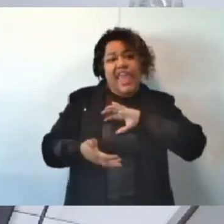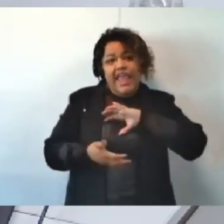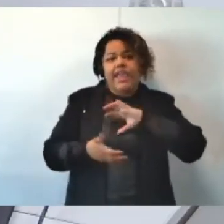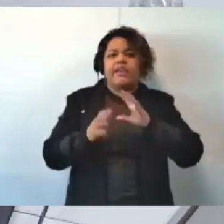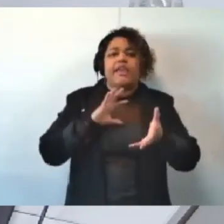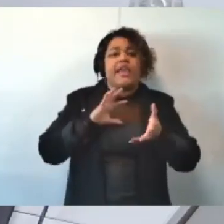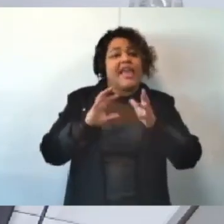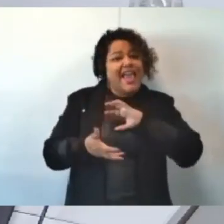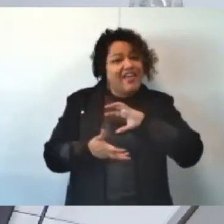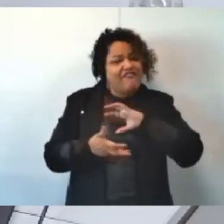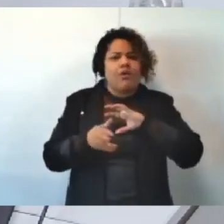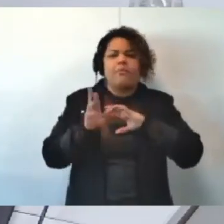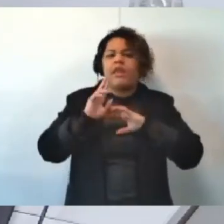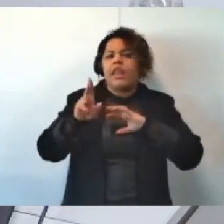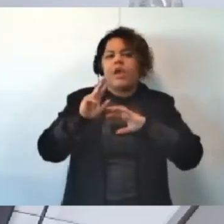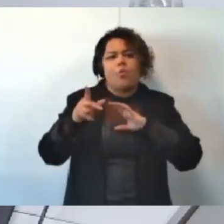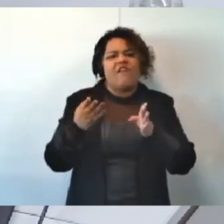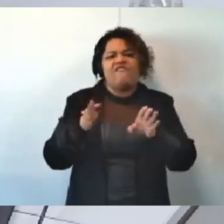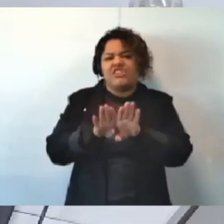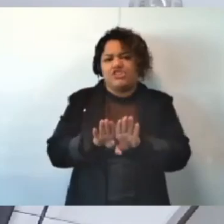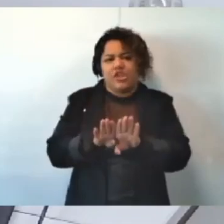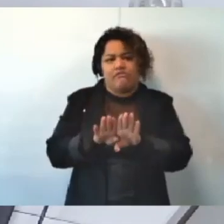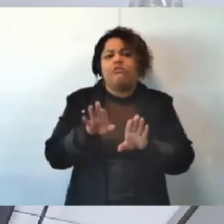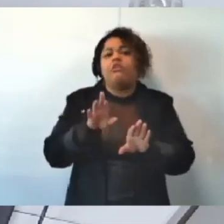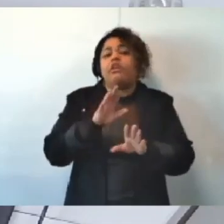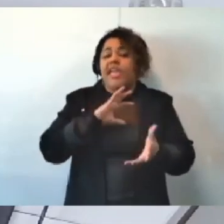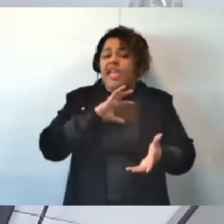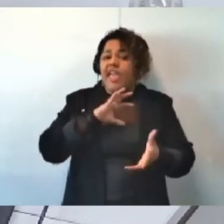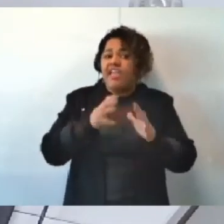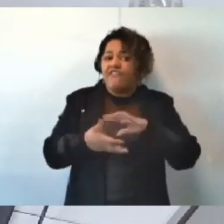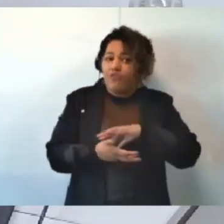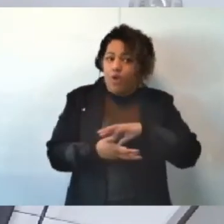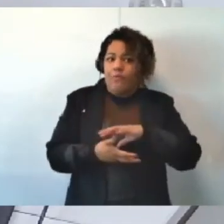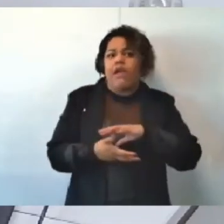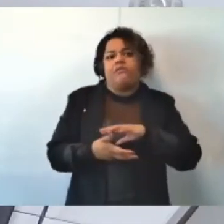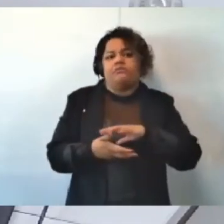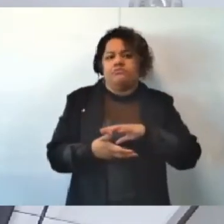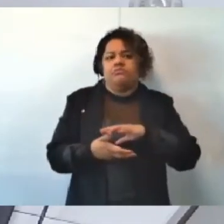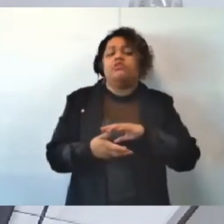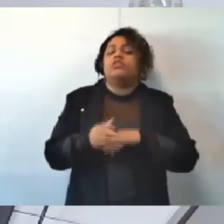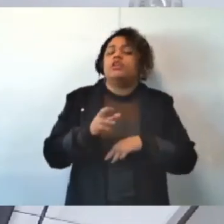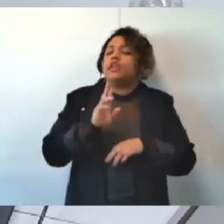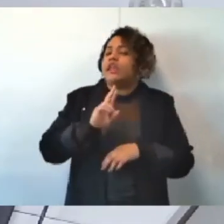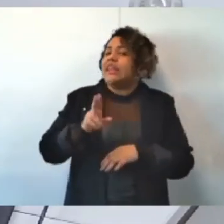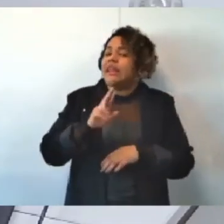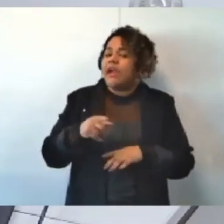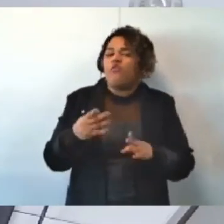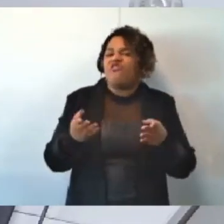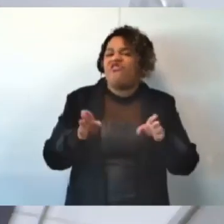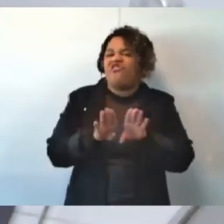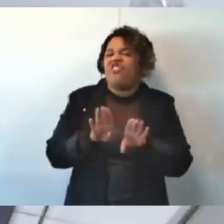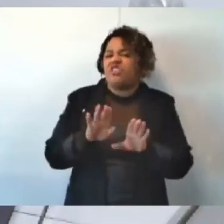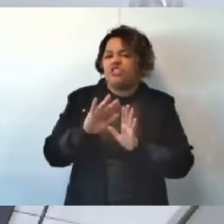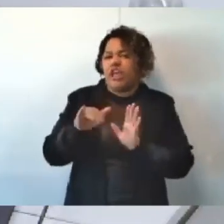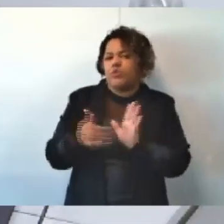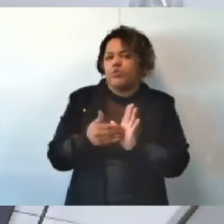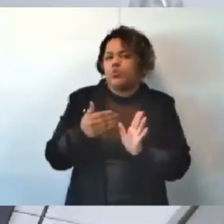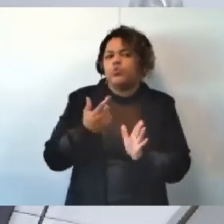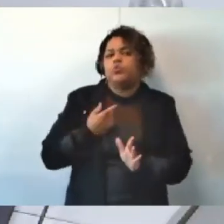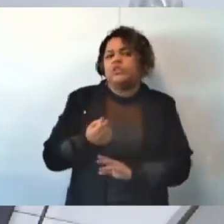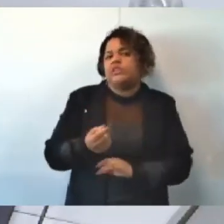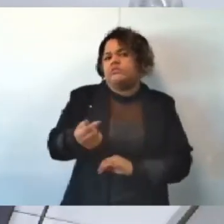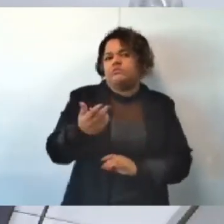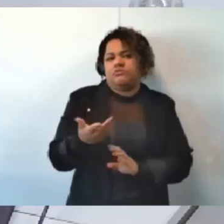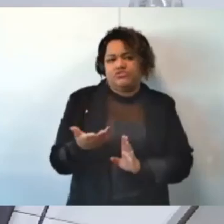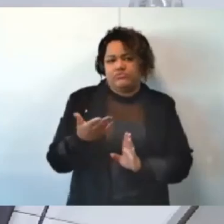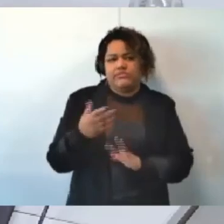revitalização, revitalizar, né? E não fechamento total, definitivo da